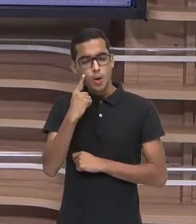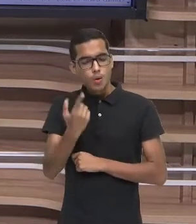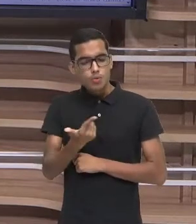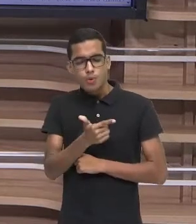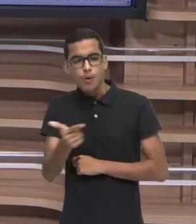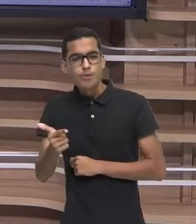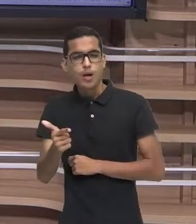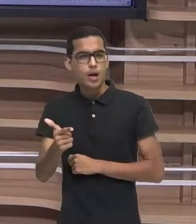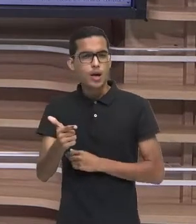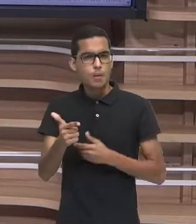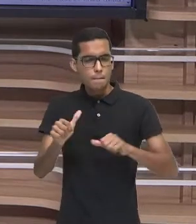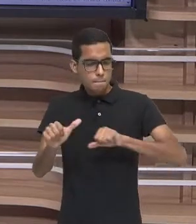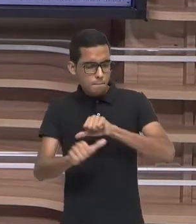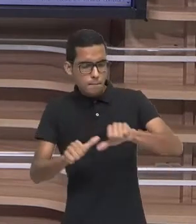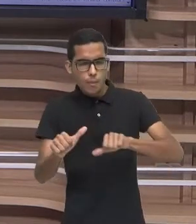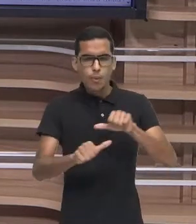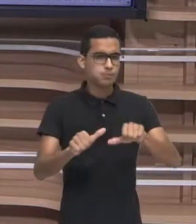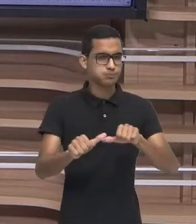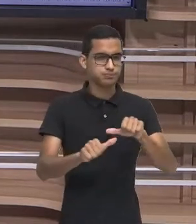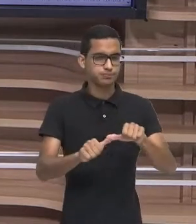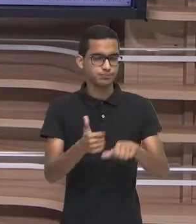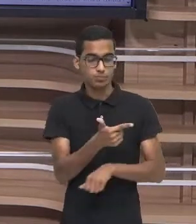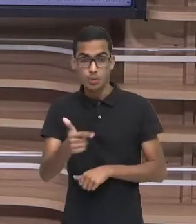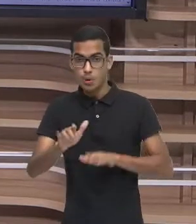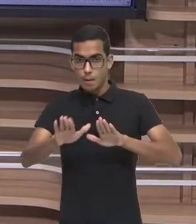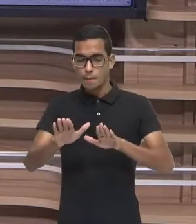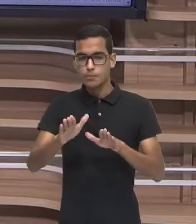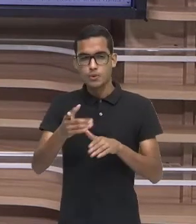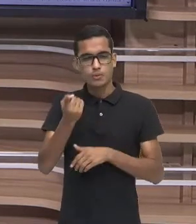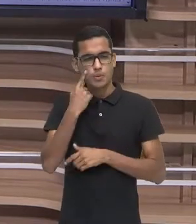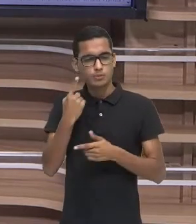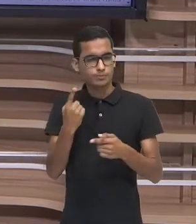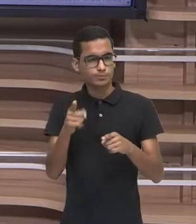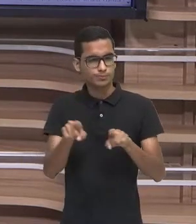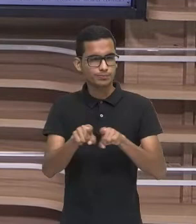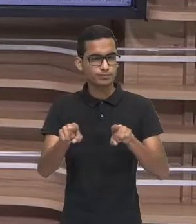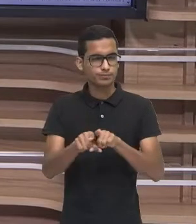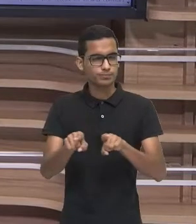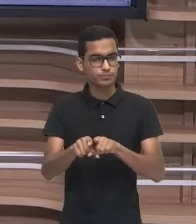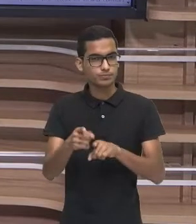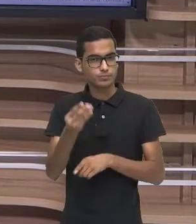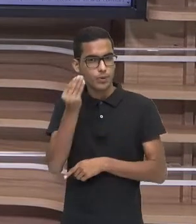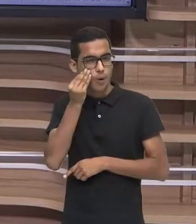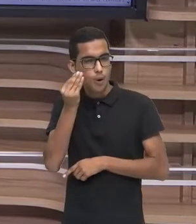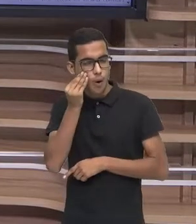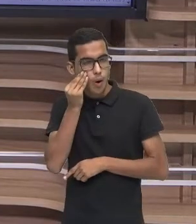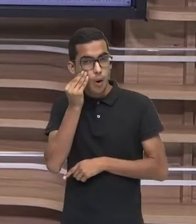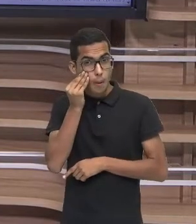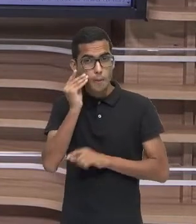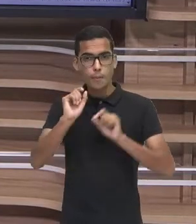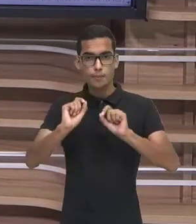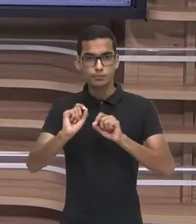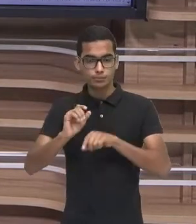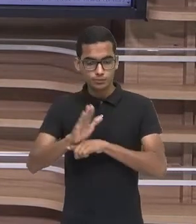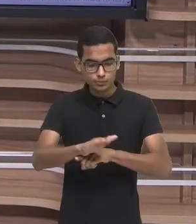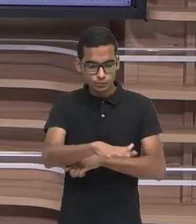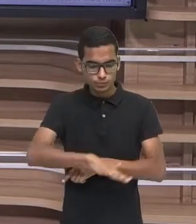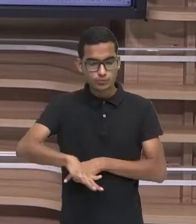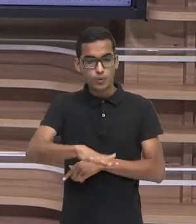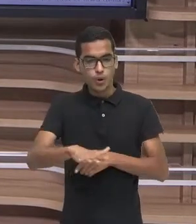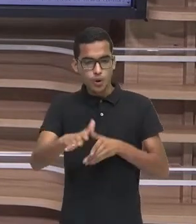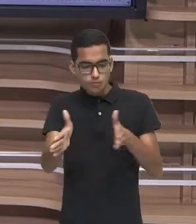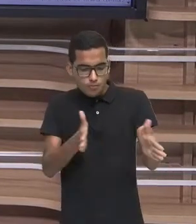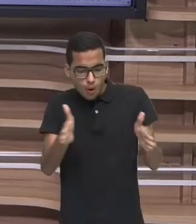aí de mudanças, tá? E principalmente a gente verifica que vai ajudar bastante no período